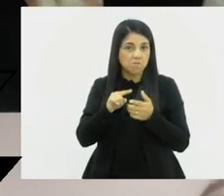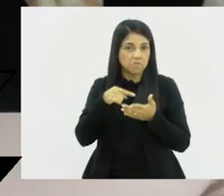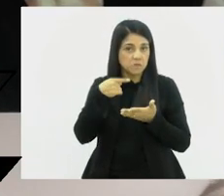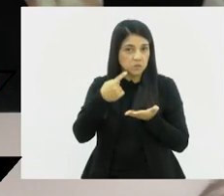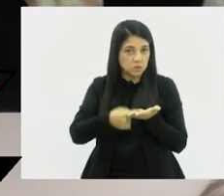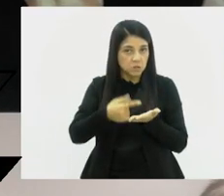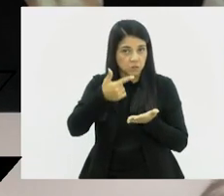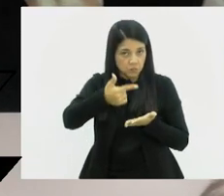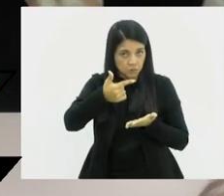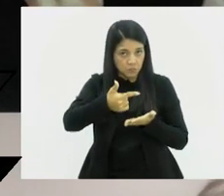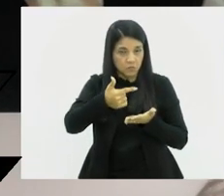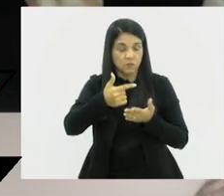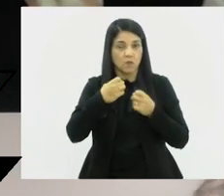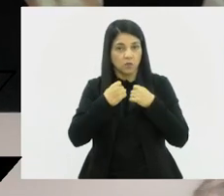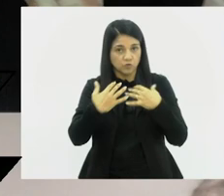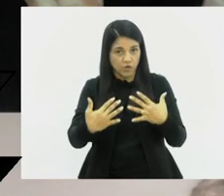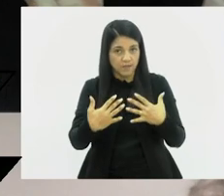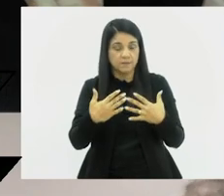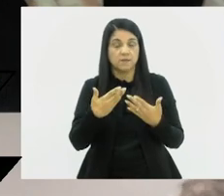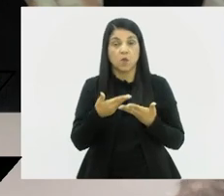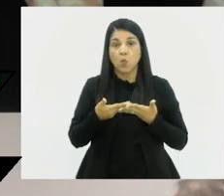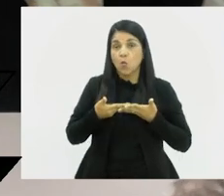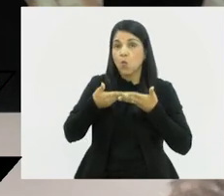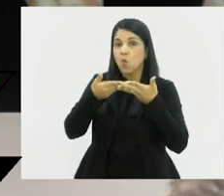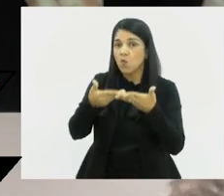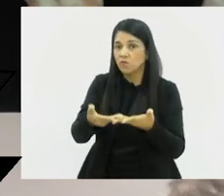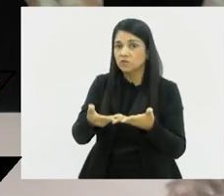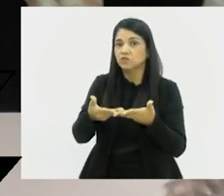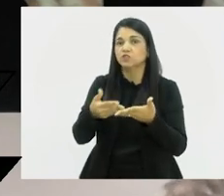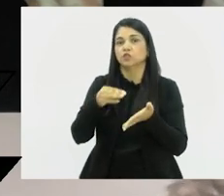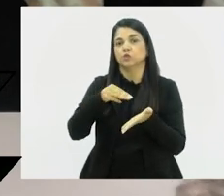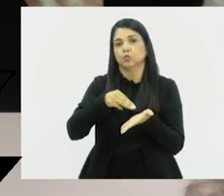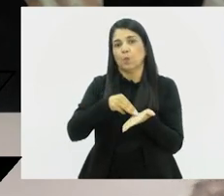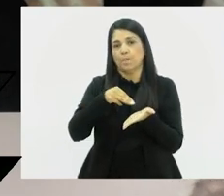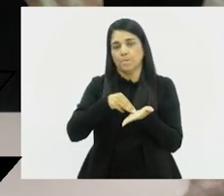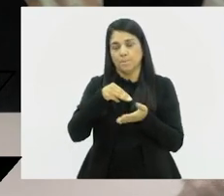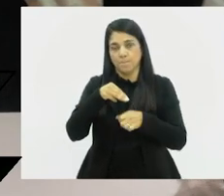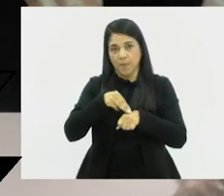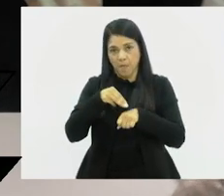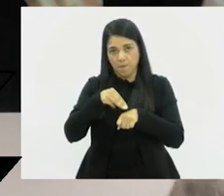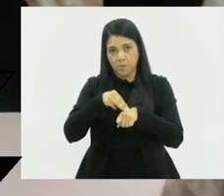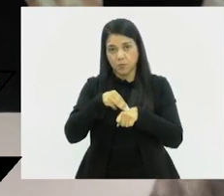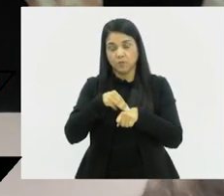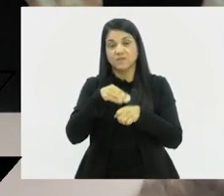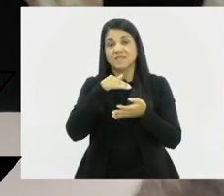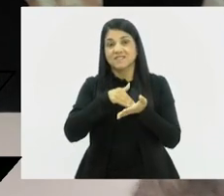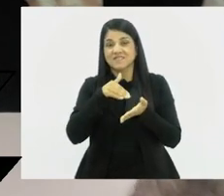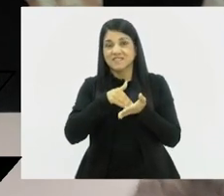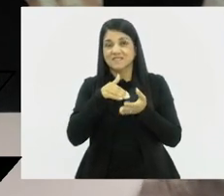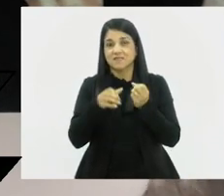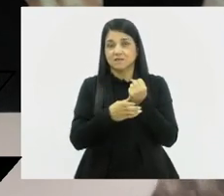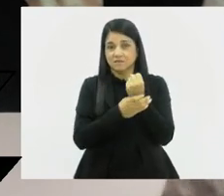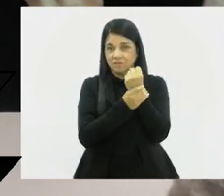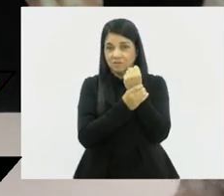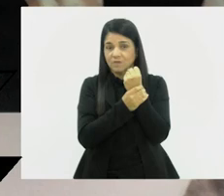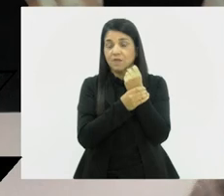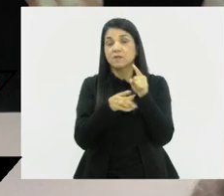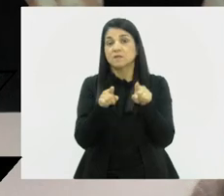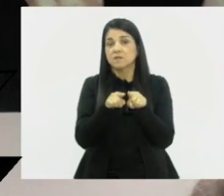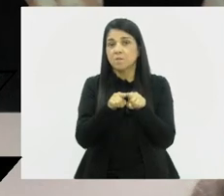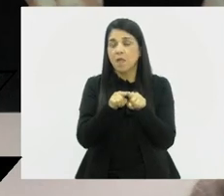o convite a algum membro da atual administração da Secretaria de Segurança, até para nós buscarmos essa